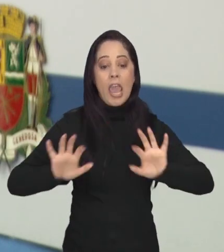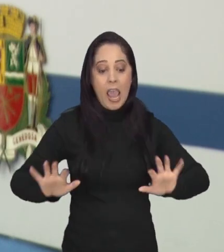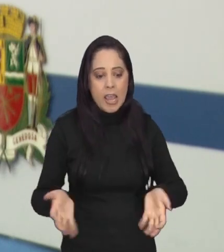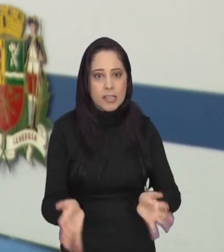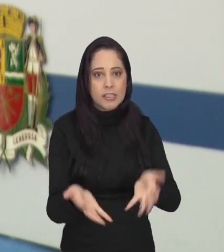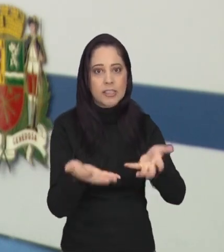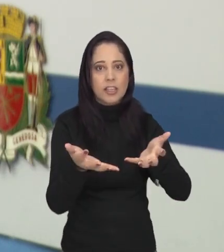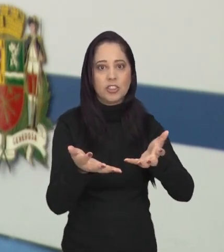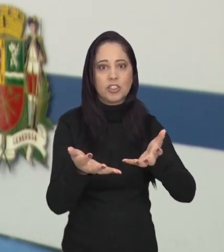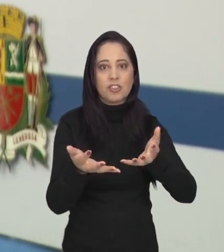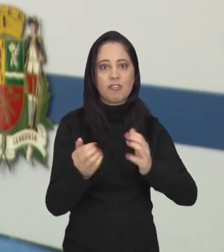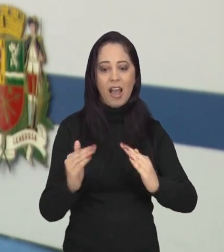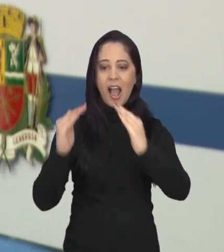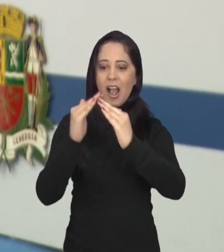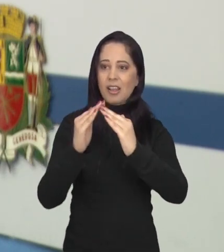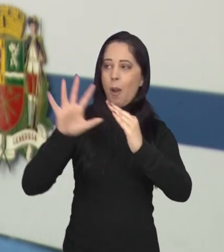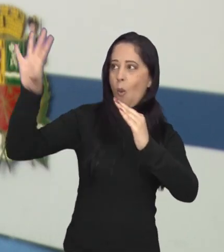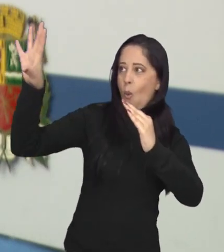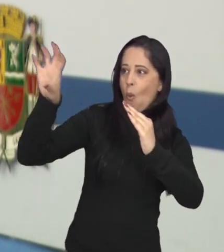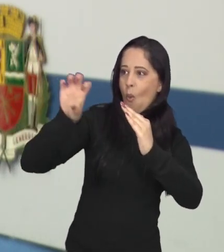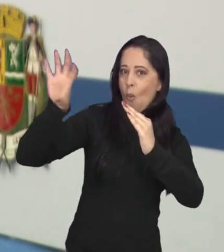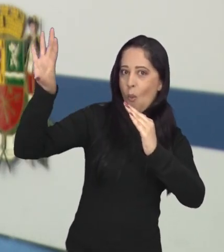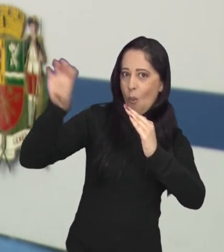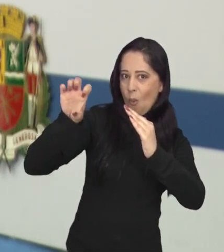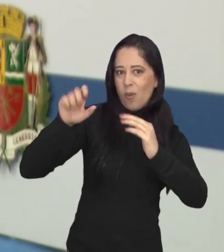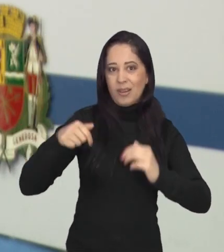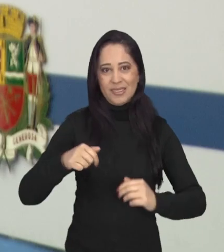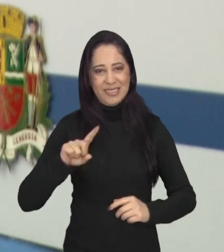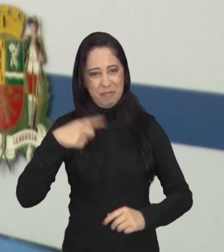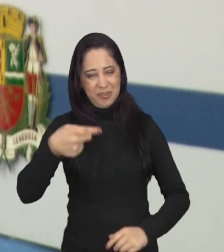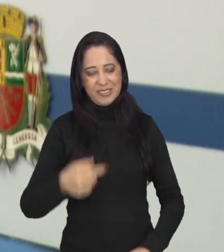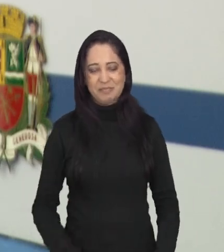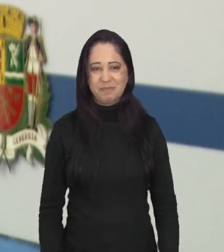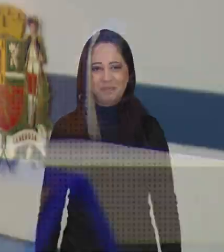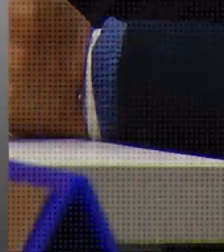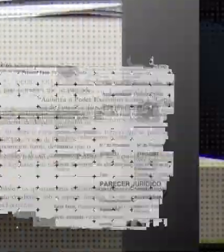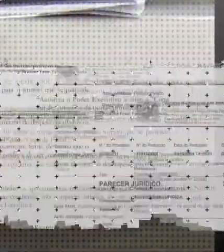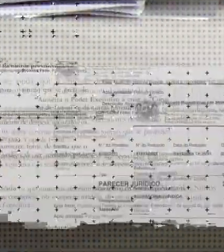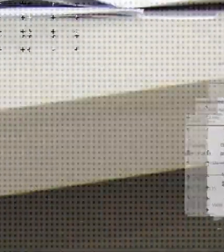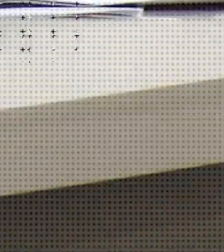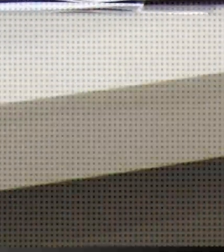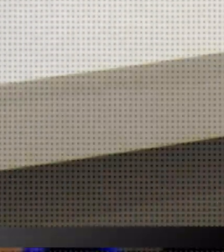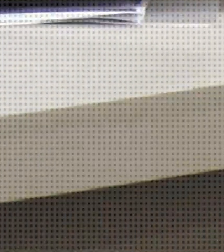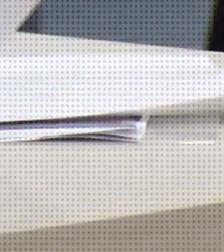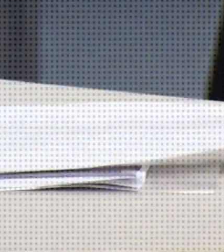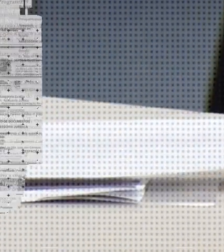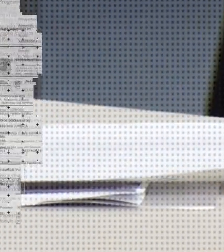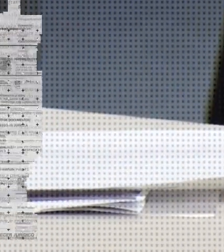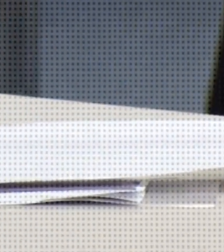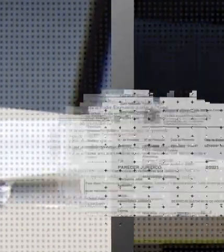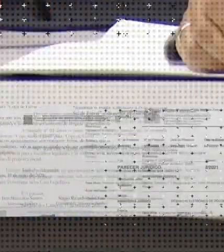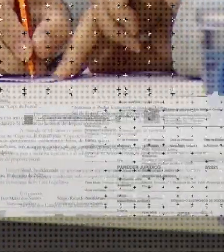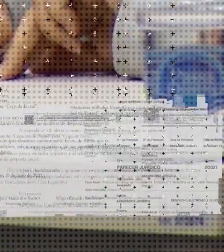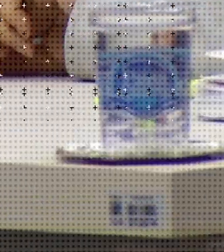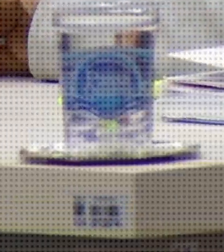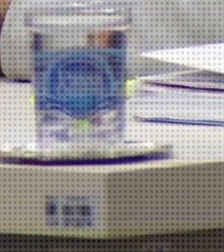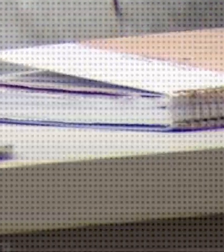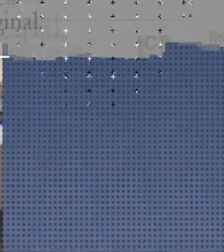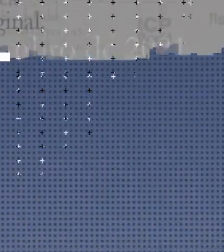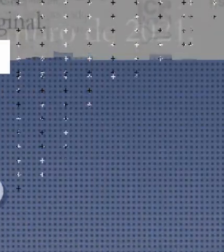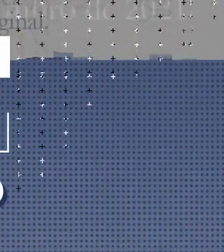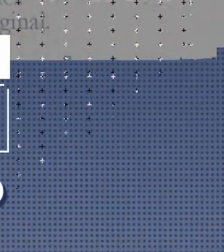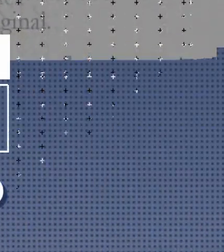comodidade para mim, né? Tanto o cardápio digital como a internet. Eu acho que facilita e, como eu falei, é algo que vem ao encontro à modernidade e